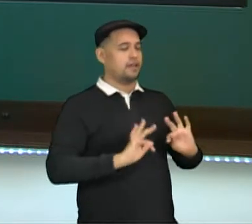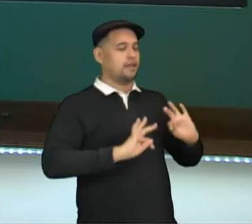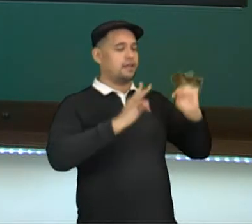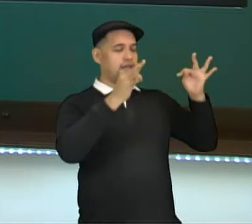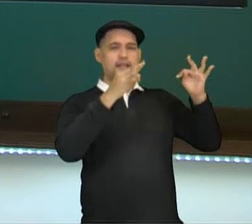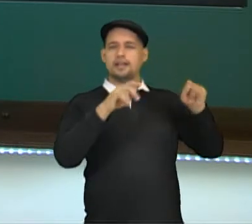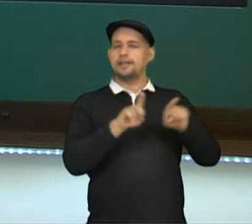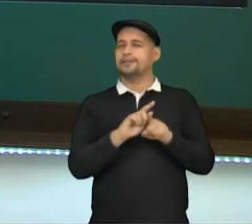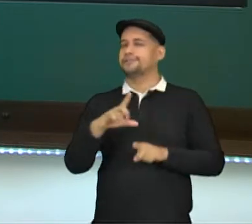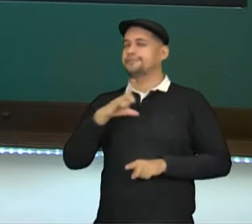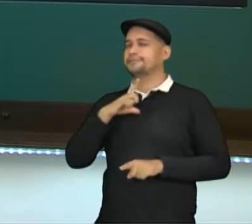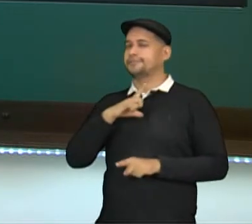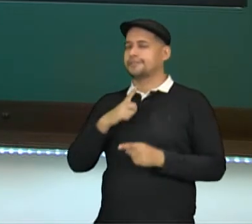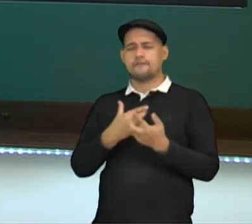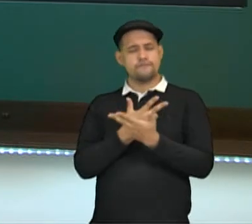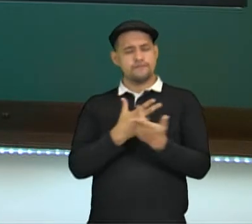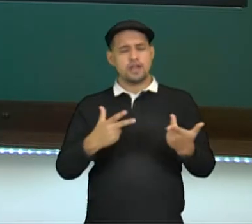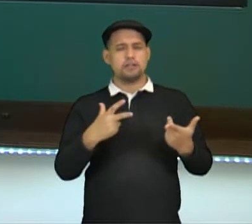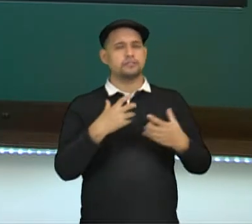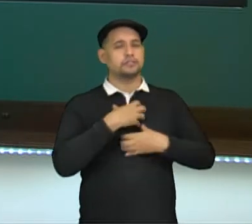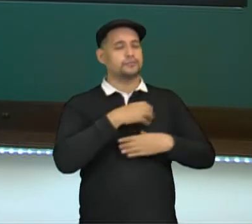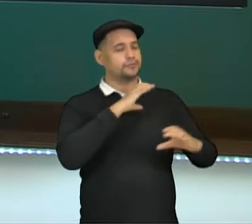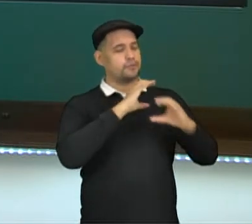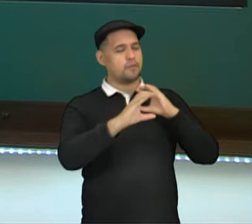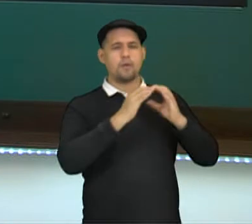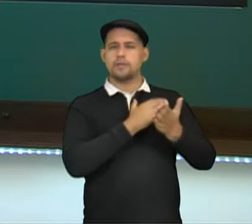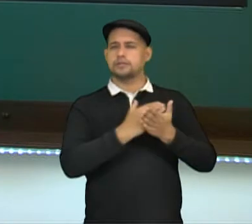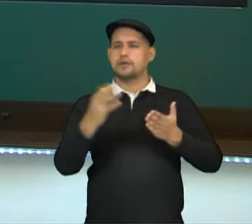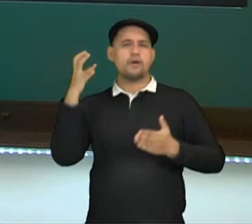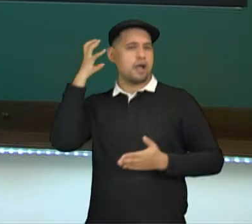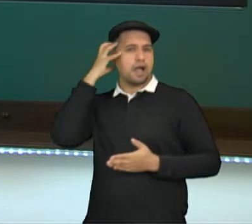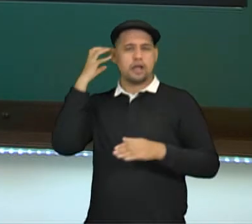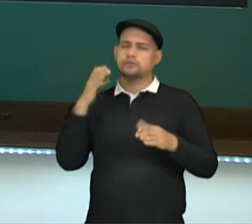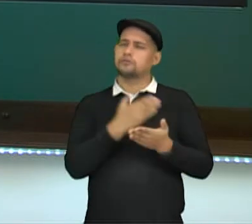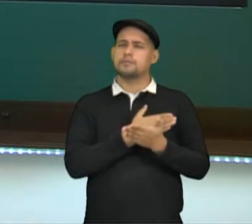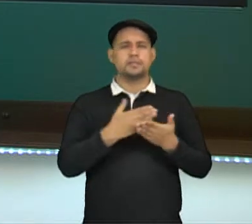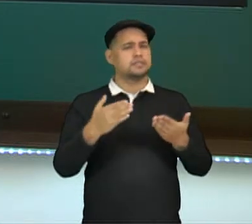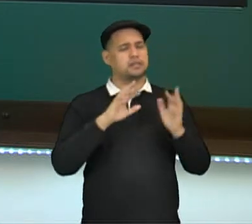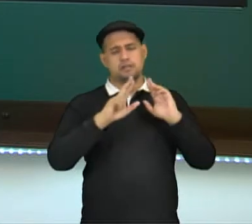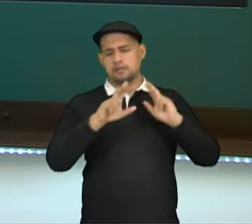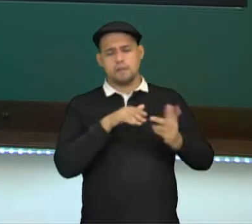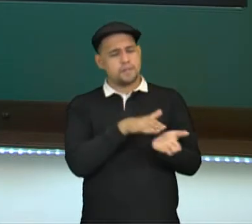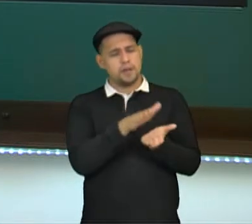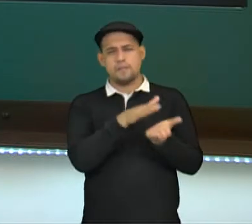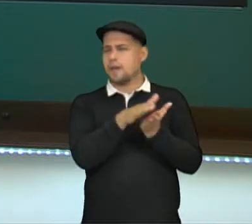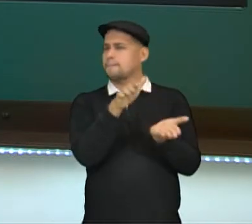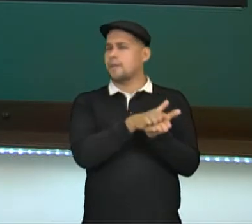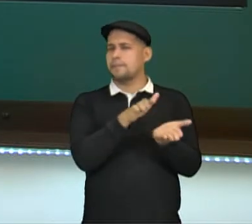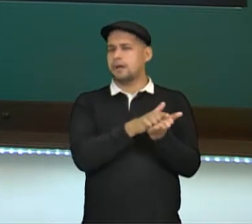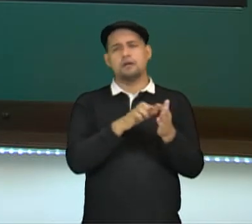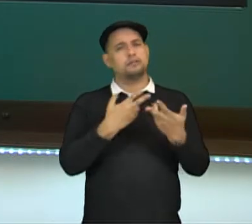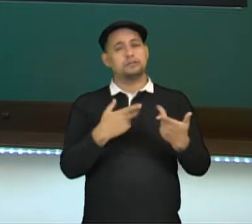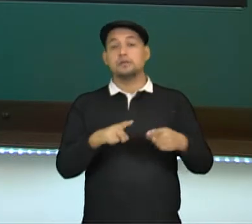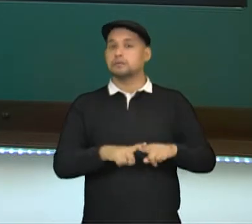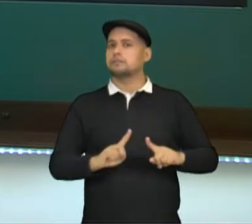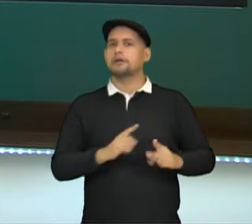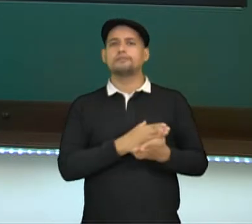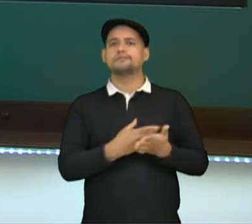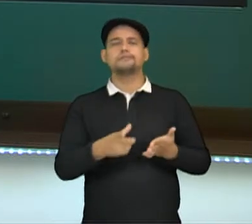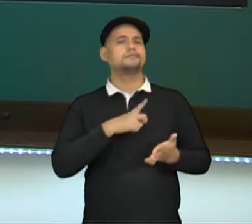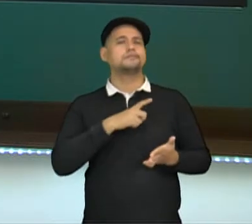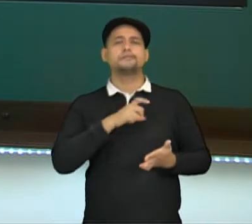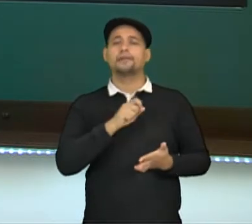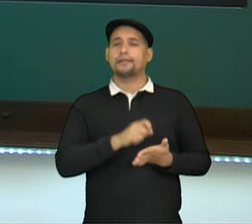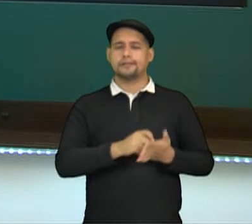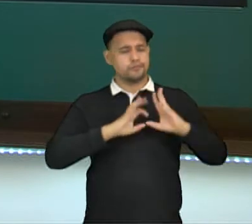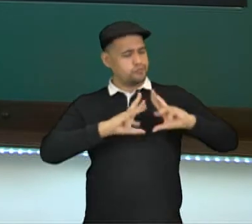nós tínhamos mais meios de comunicação, estava começando o rádio, estava tendo mais jornais, impressões, cartazes e tal. Eles começaram a trazer seus